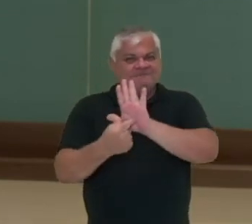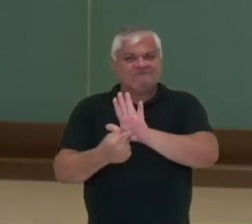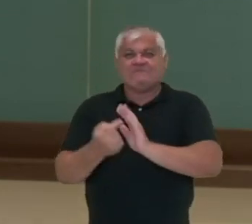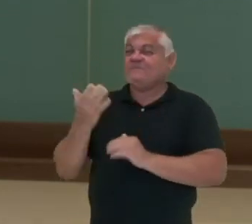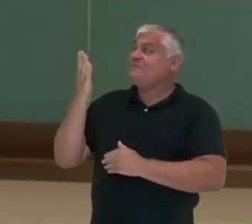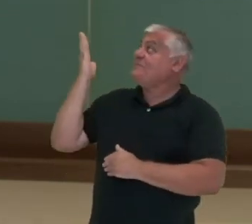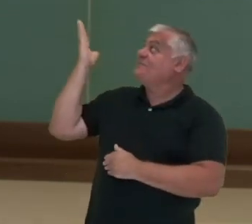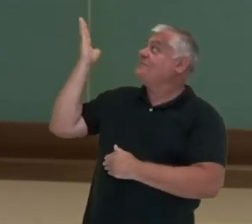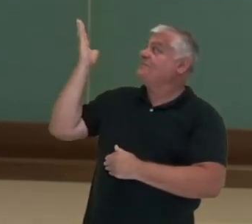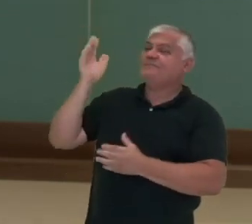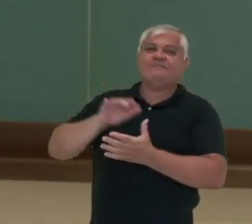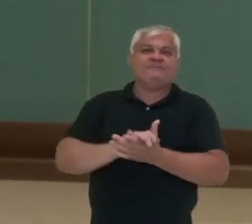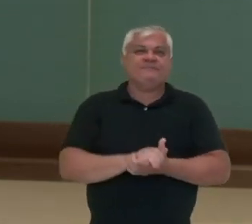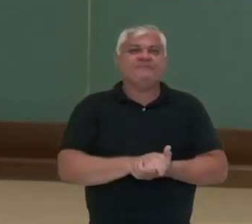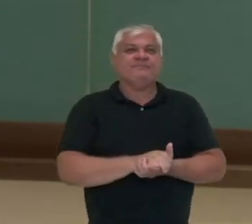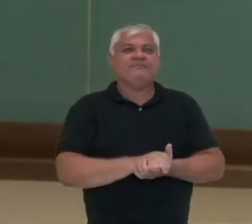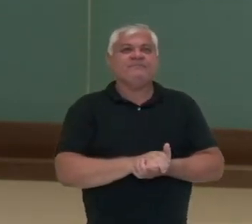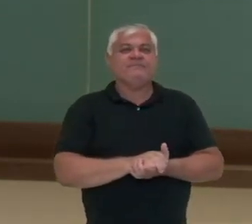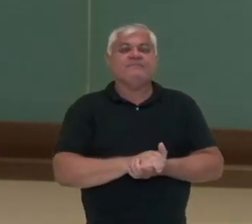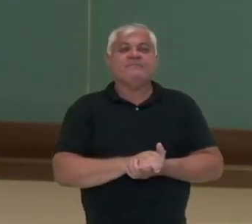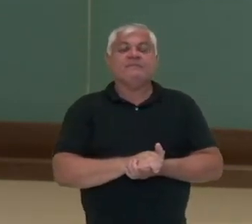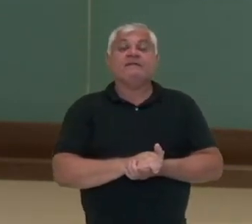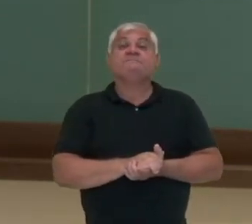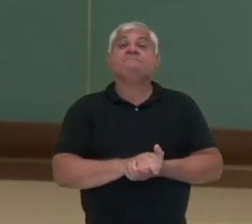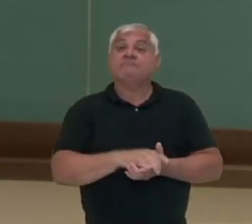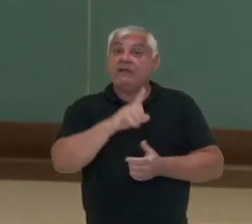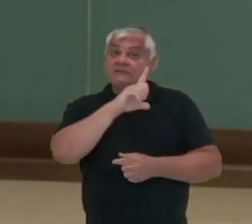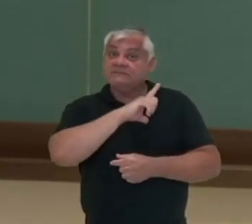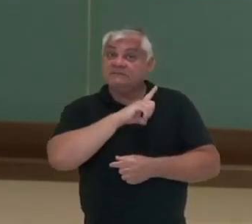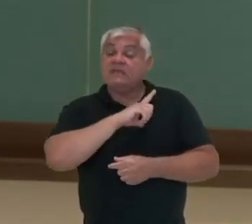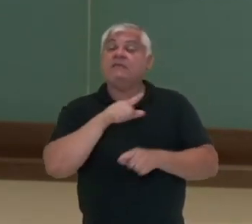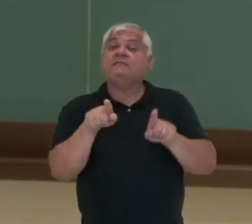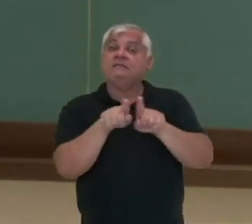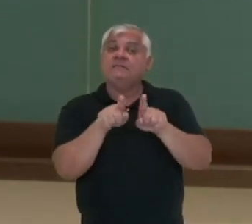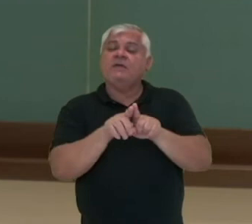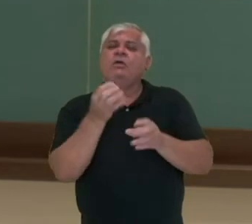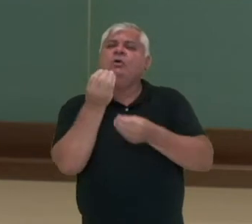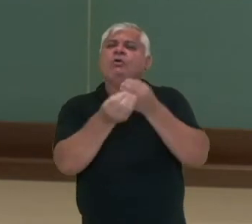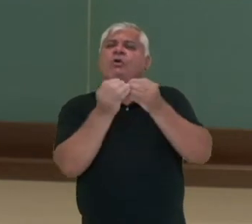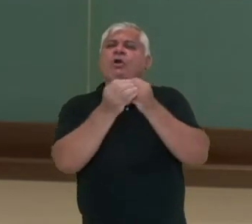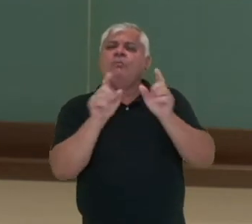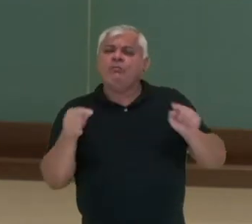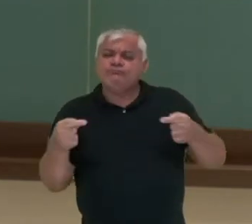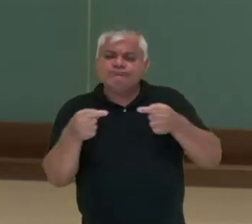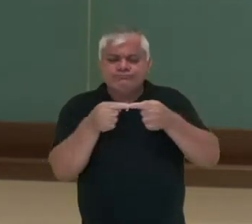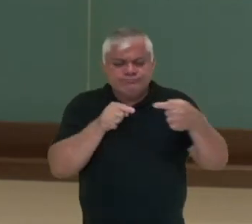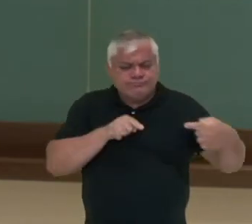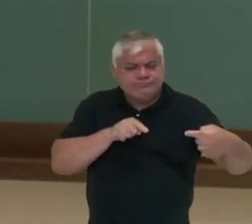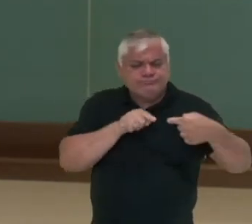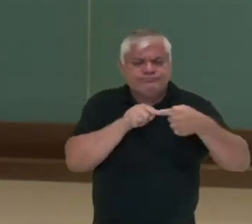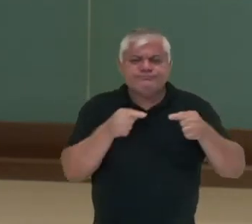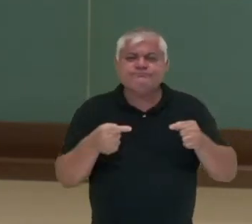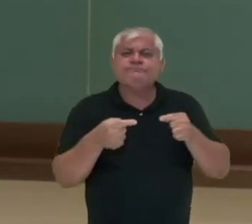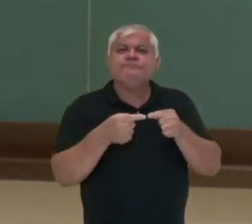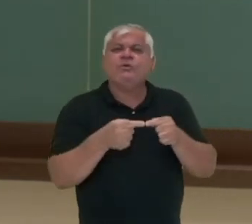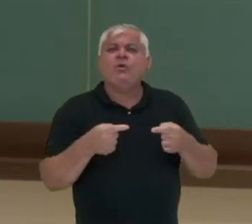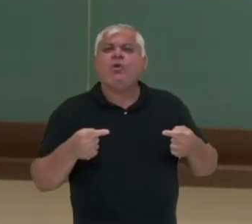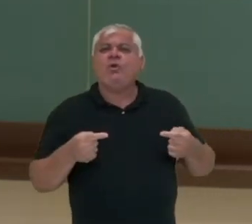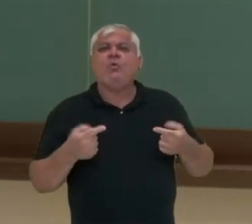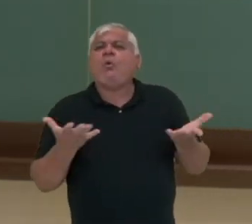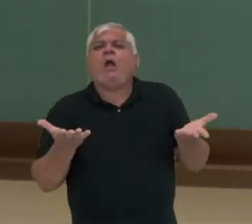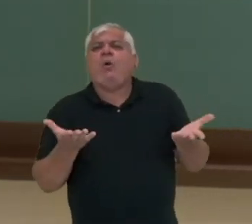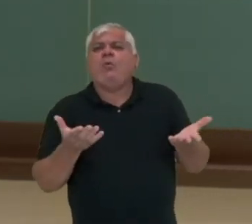tá joia? E ali nós temos algumas indicações de quando for montar quais arestas que